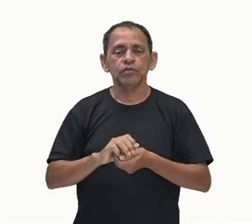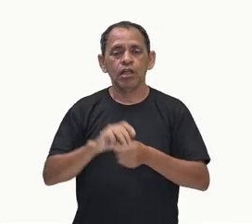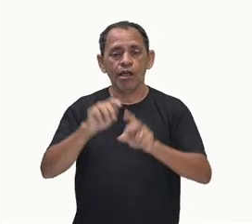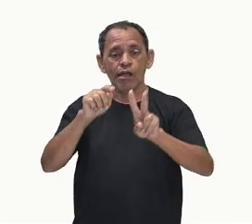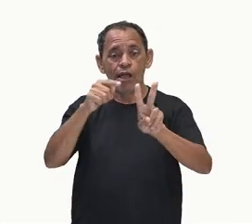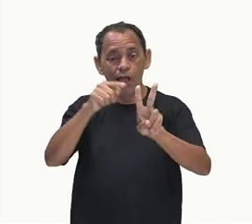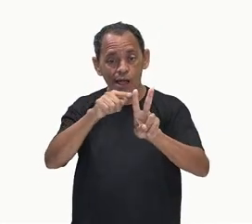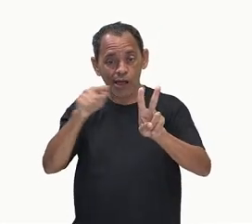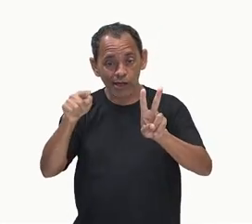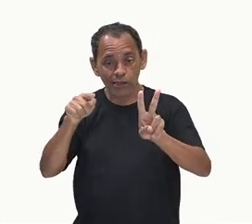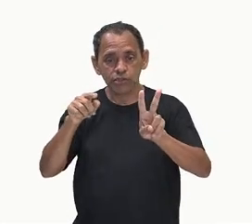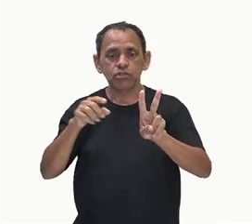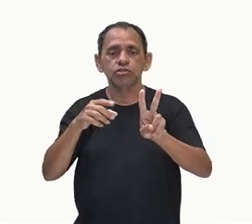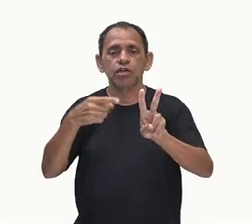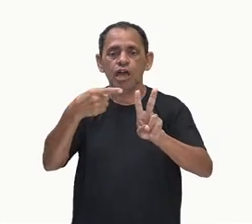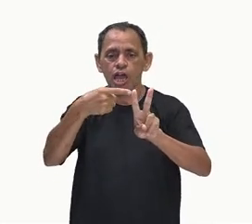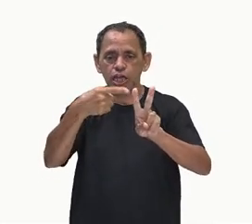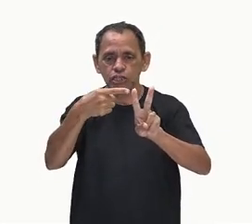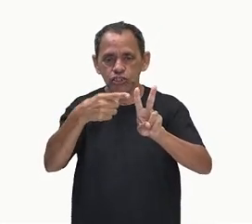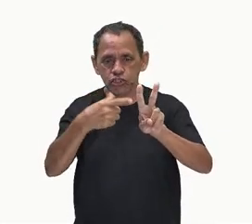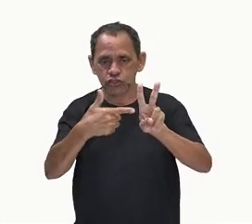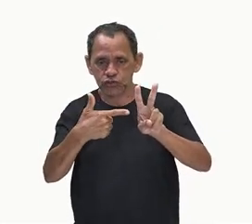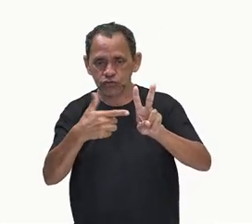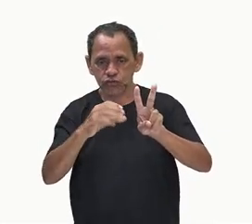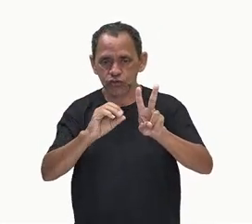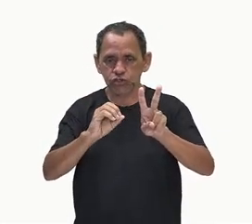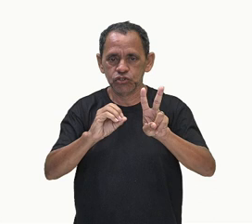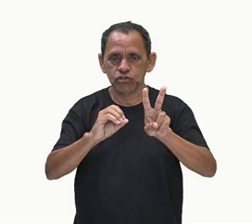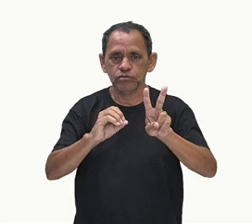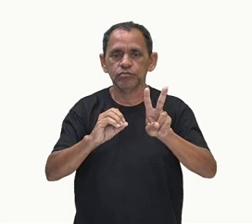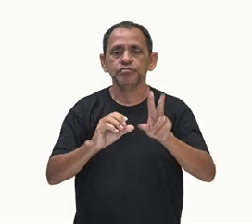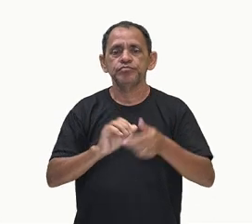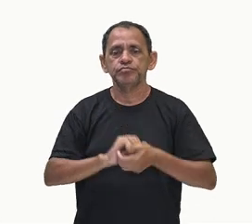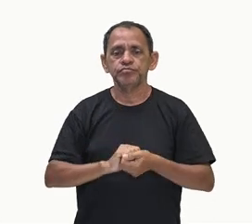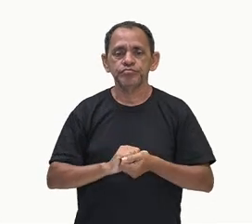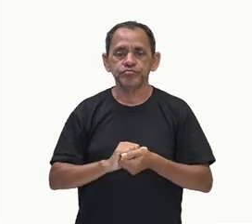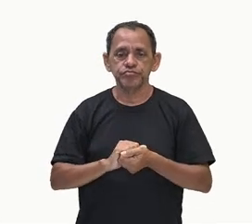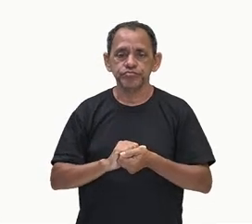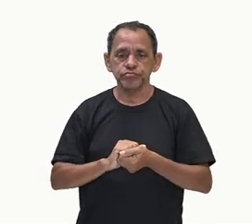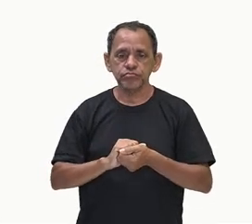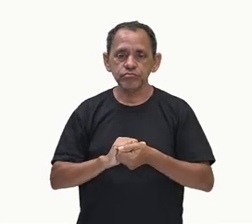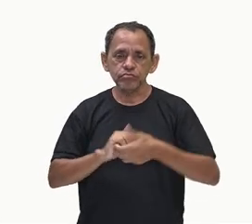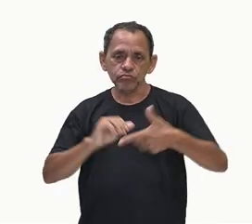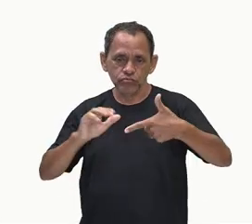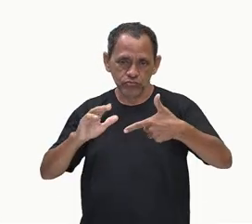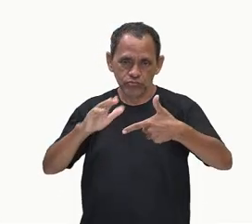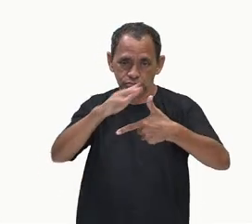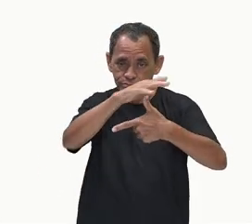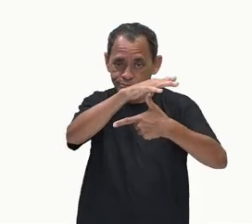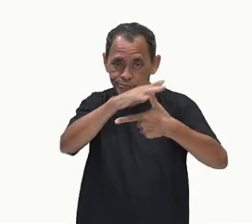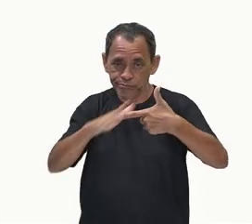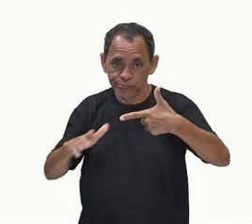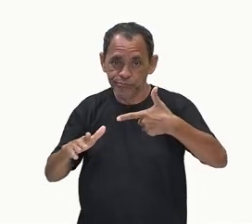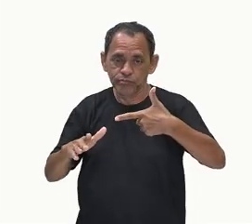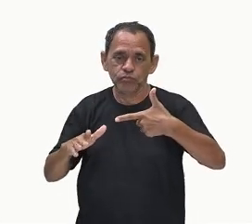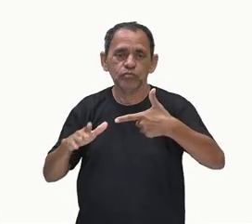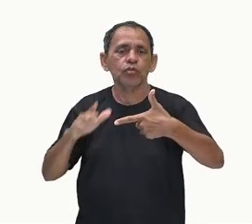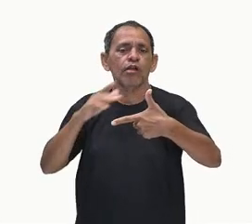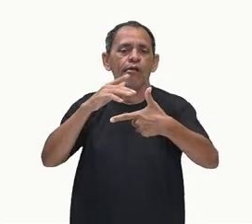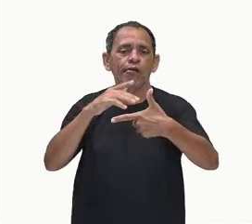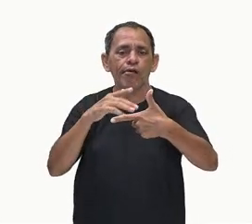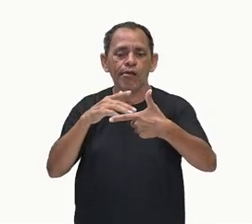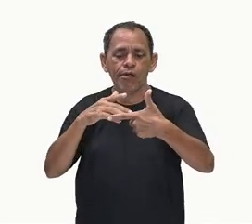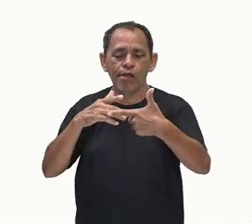valor aqui da hipotenusa a medida aqui é raiz quadrada de 20 temos tudo que a gente